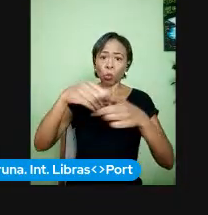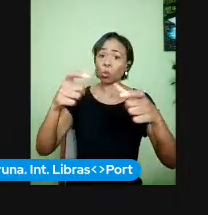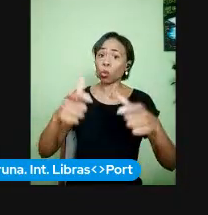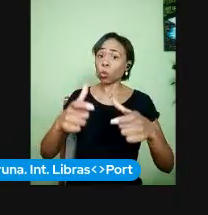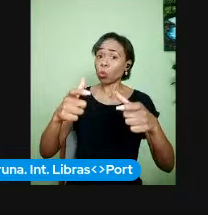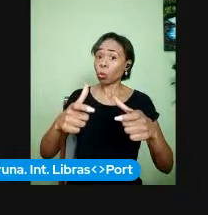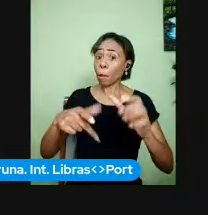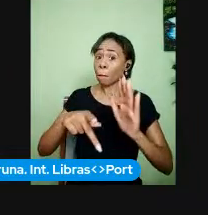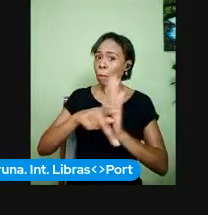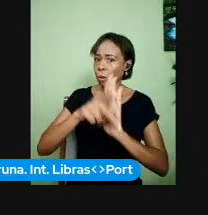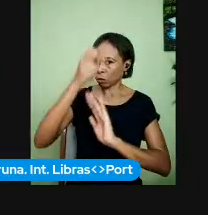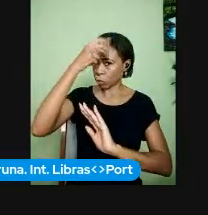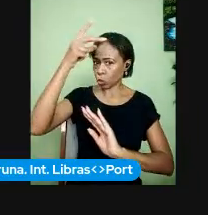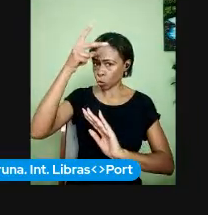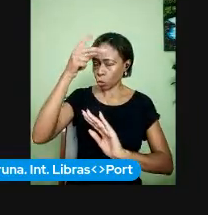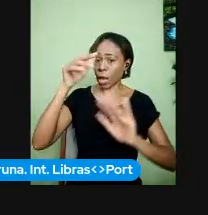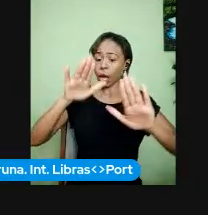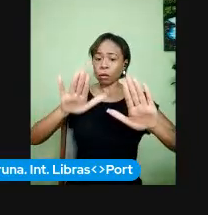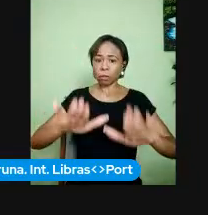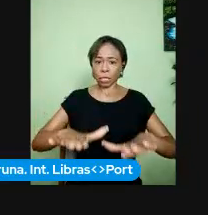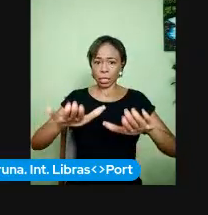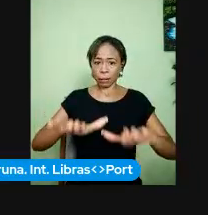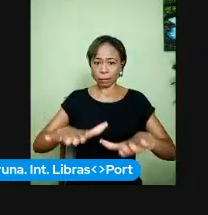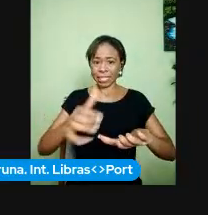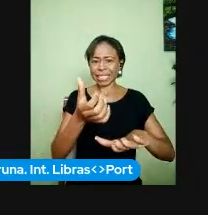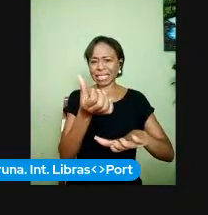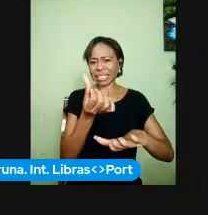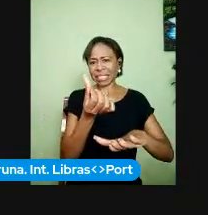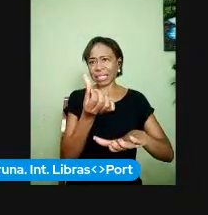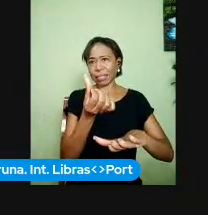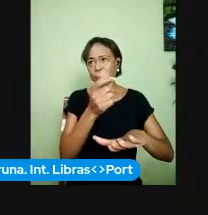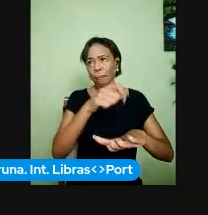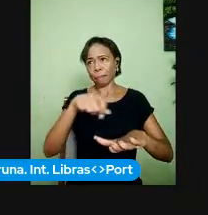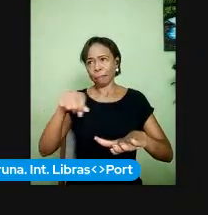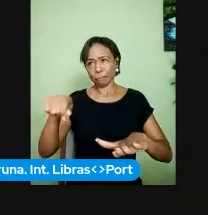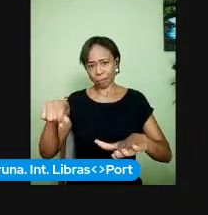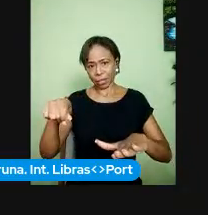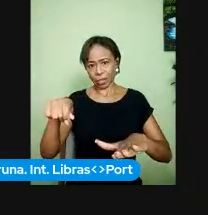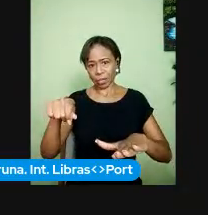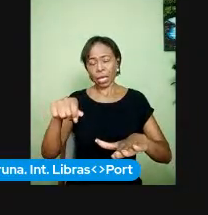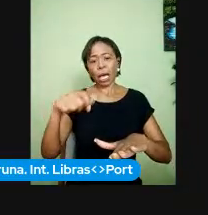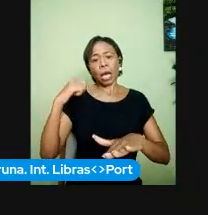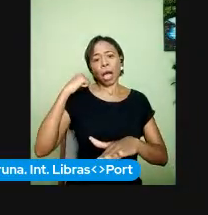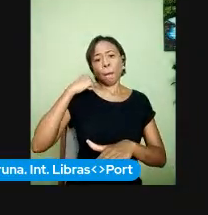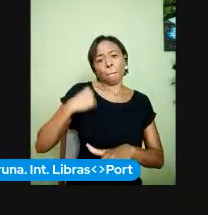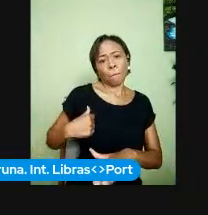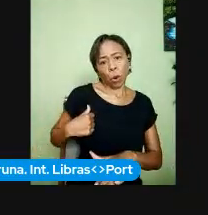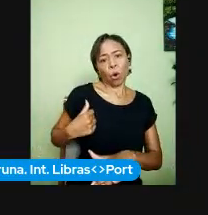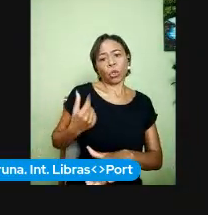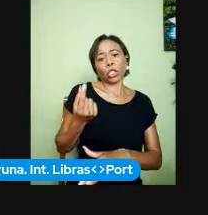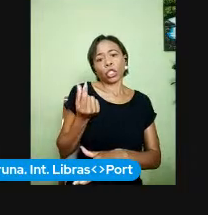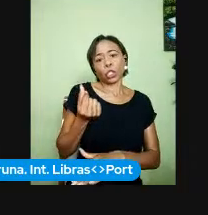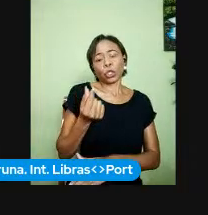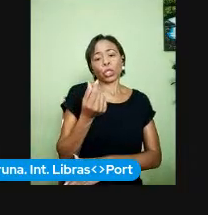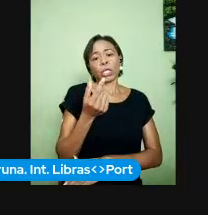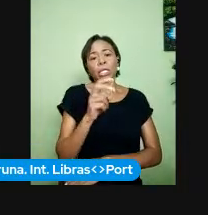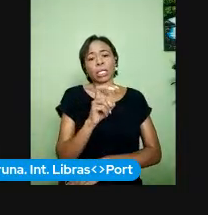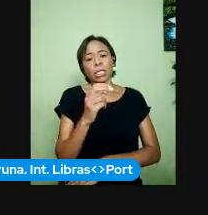período de 6 meses, recebendo uma bolsa de R$ 540 por 4 horas